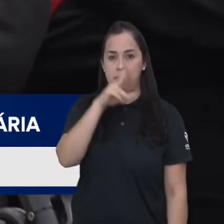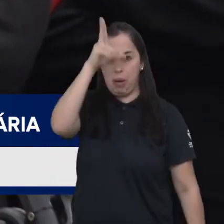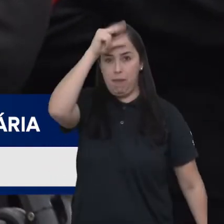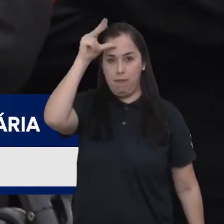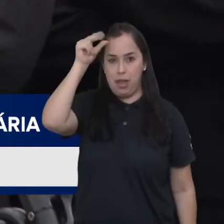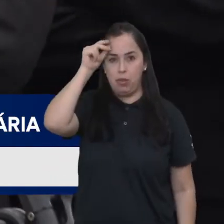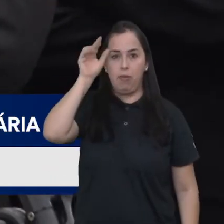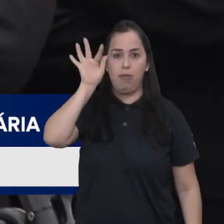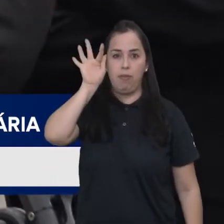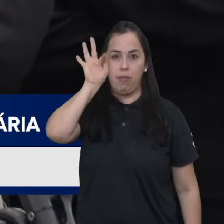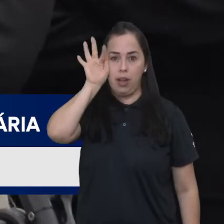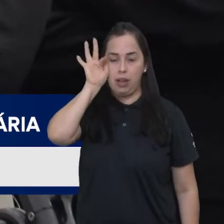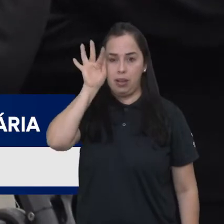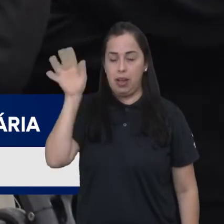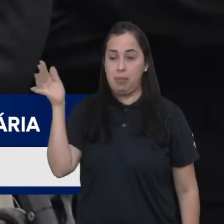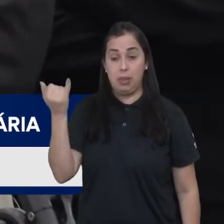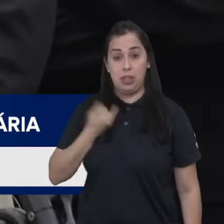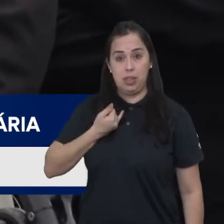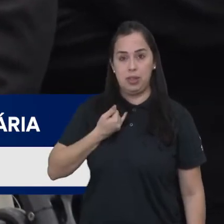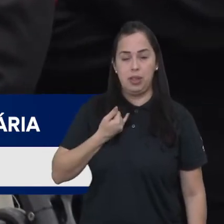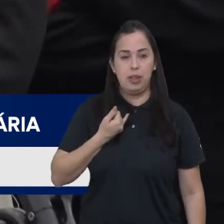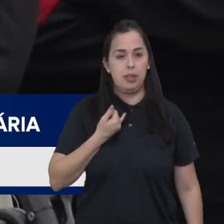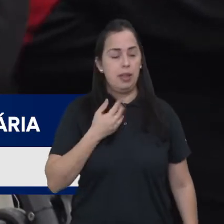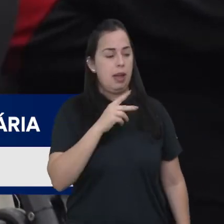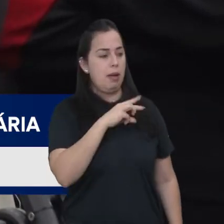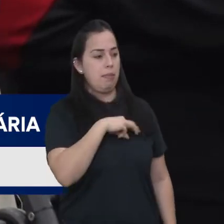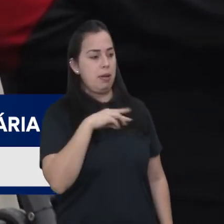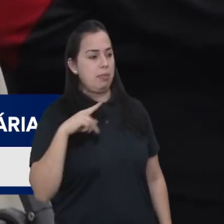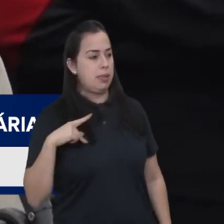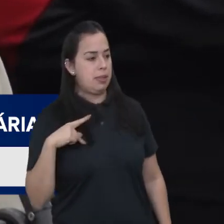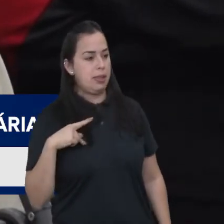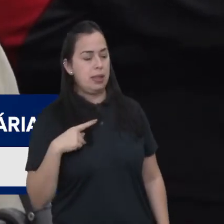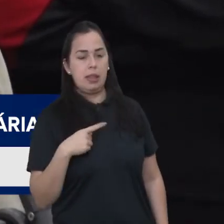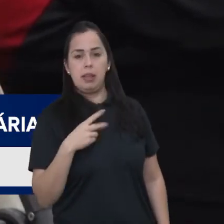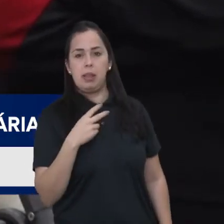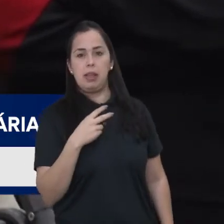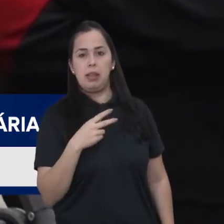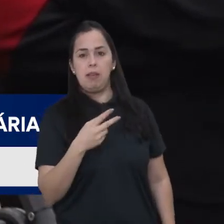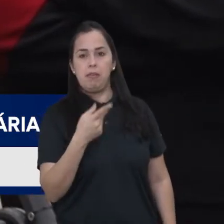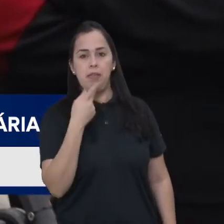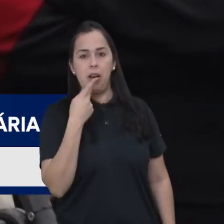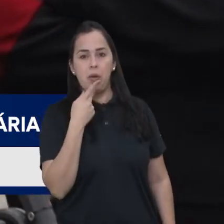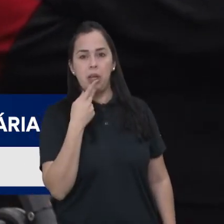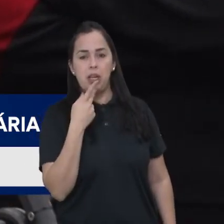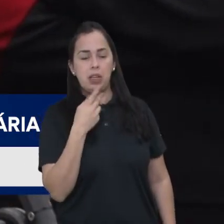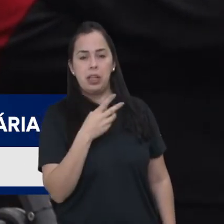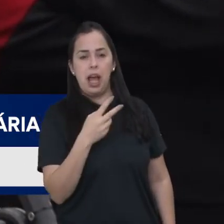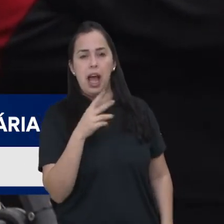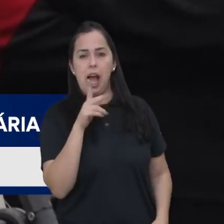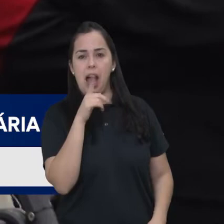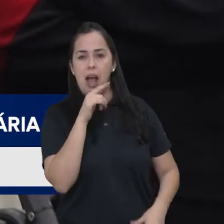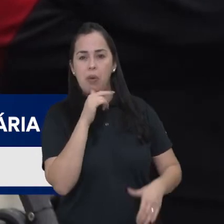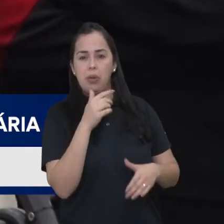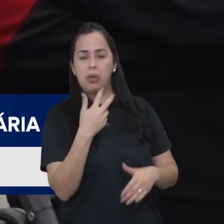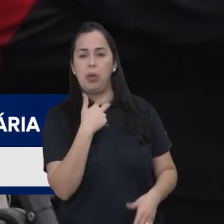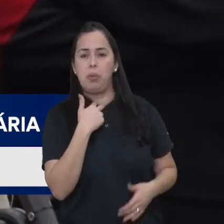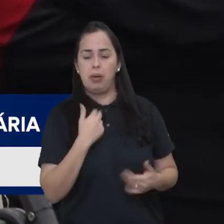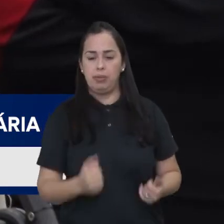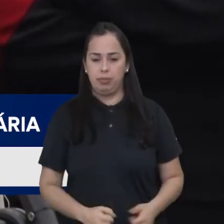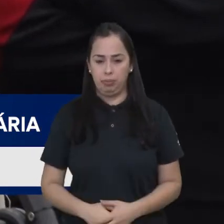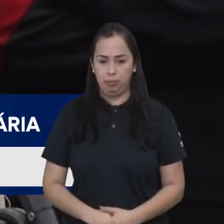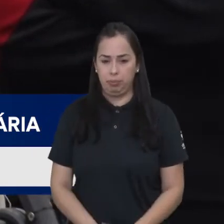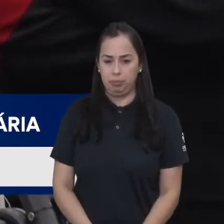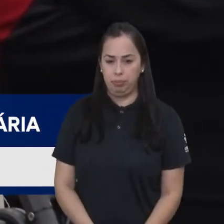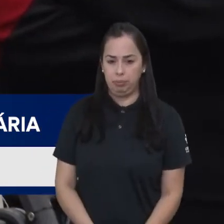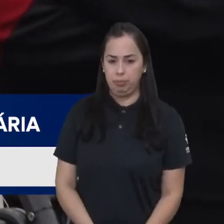assim, não, mas o Ministério Público não me deixa pôr água. Conclua. Certo? Aí, conclusão, que nem por exemplo, vamos lá, se